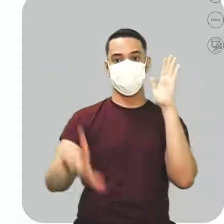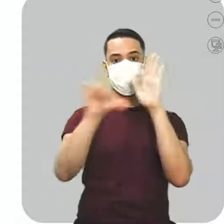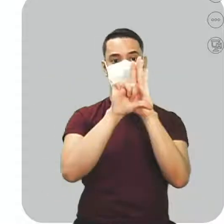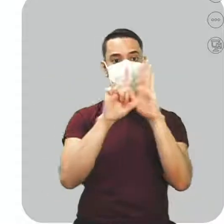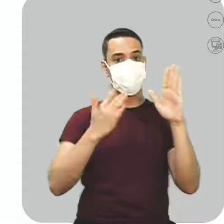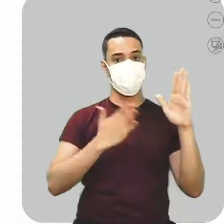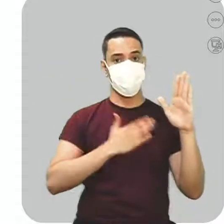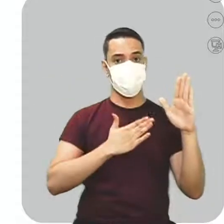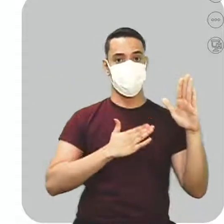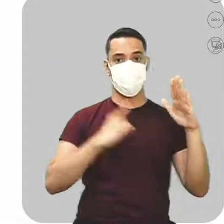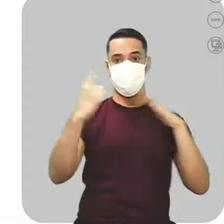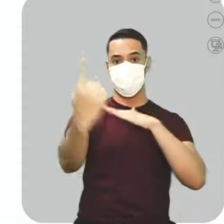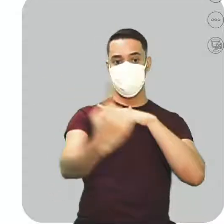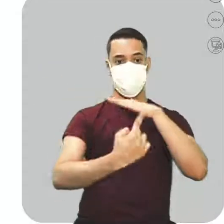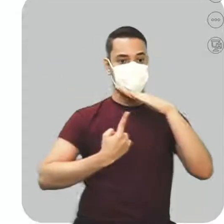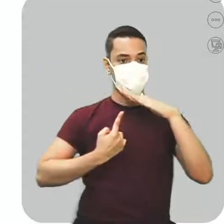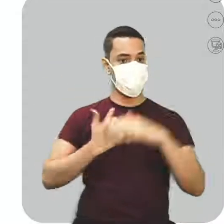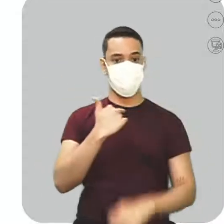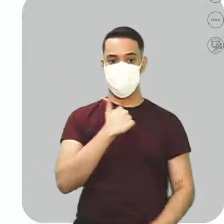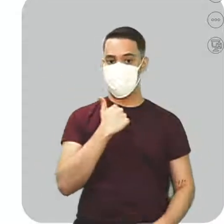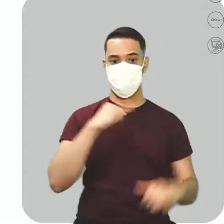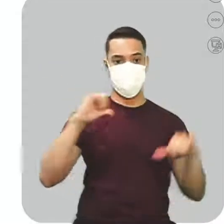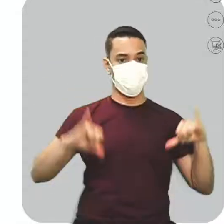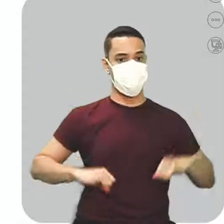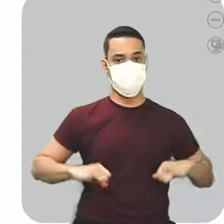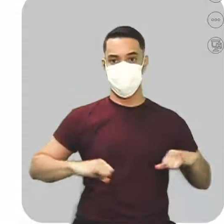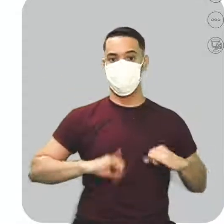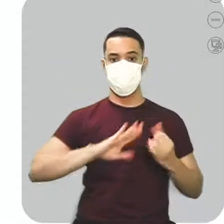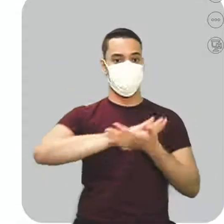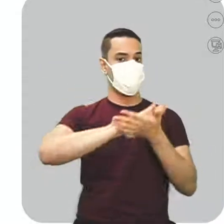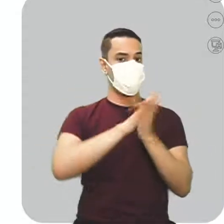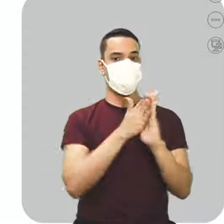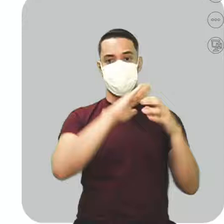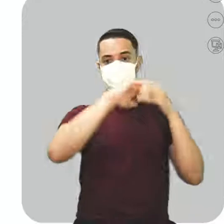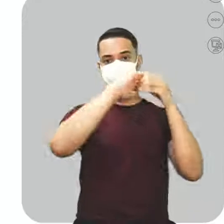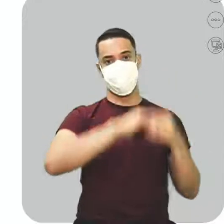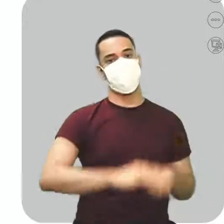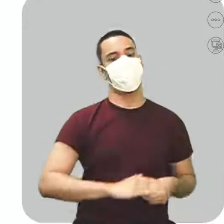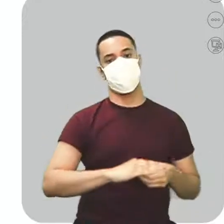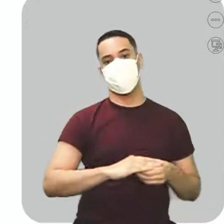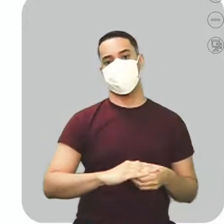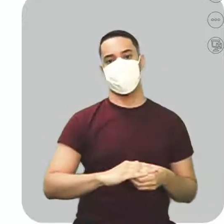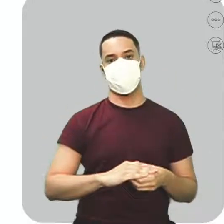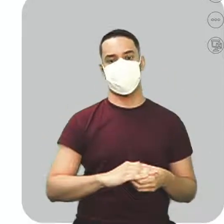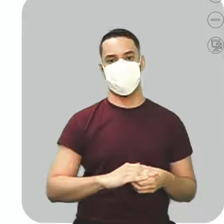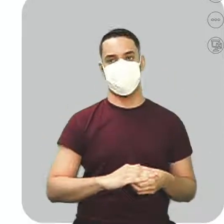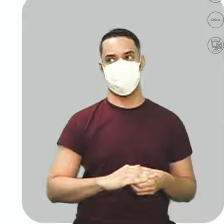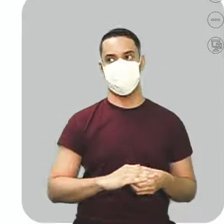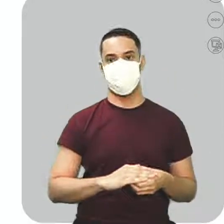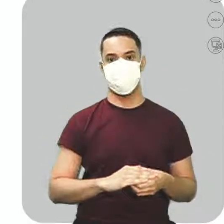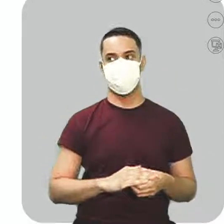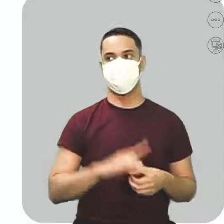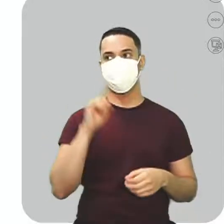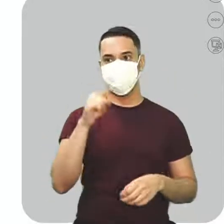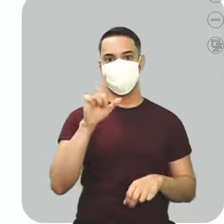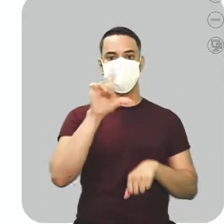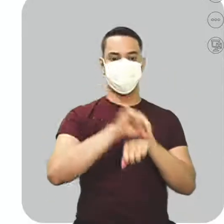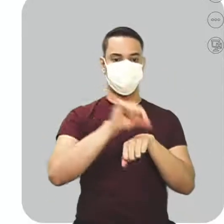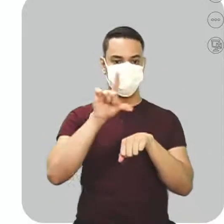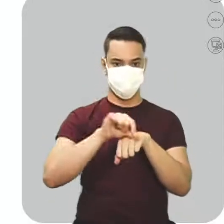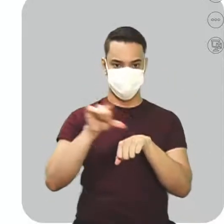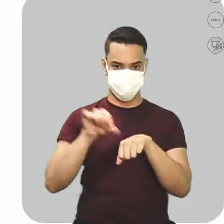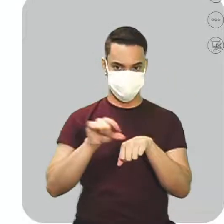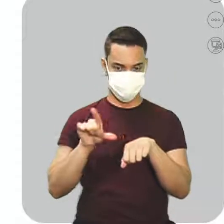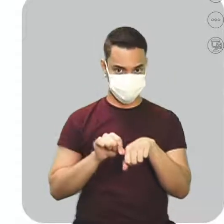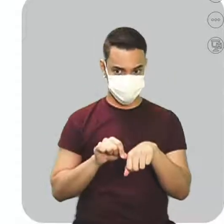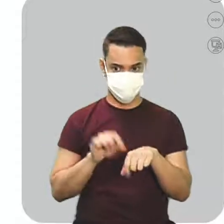cliente não pode sofrer discriminação. Então, esse argumento aqui, né, baseado, né, é argumento que